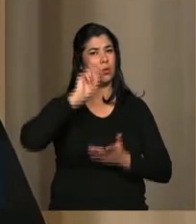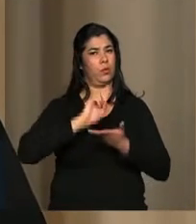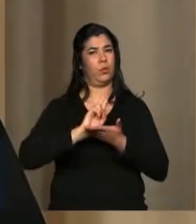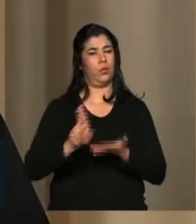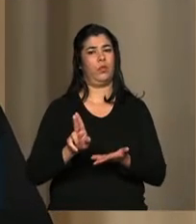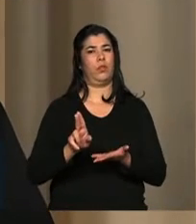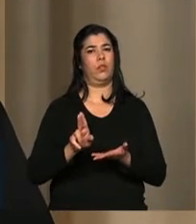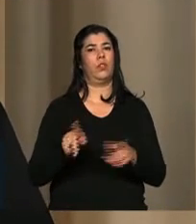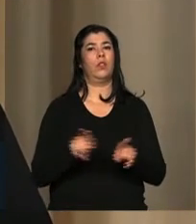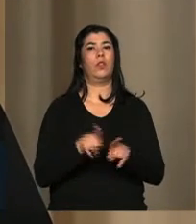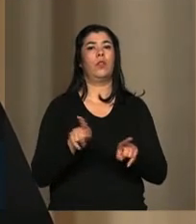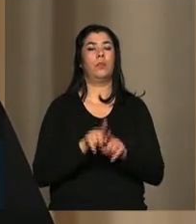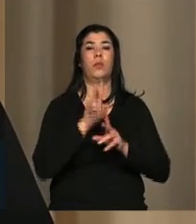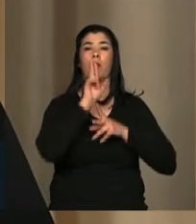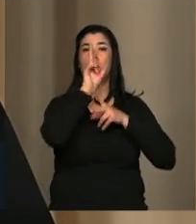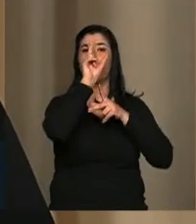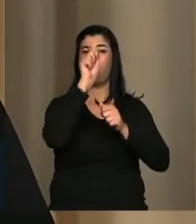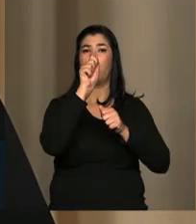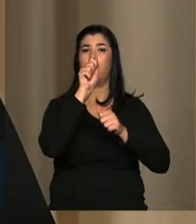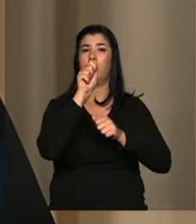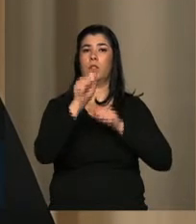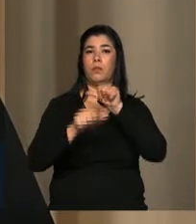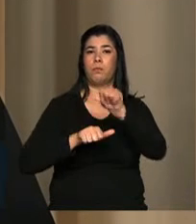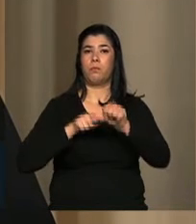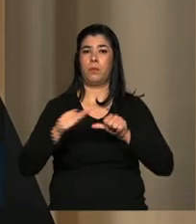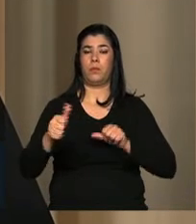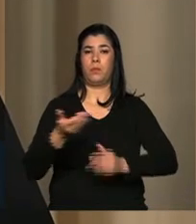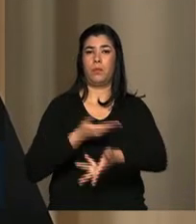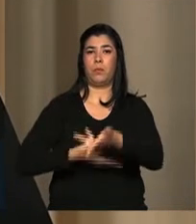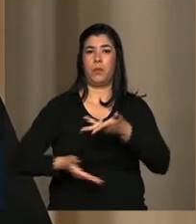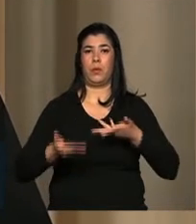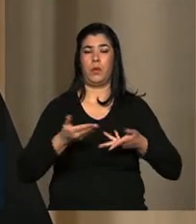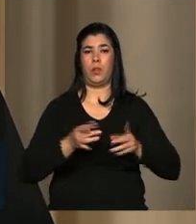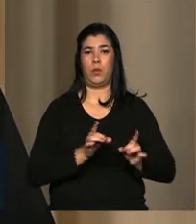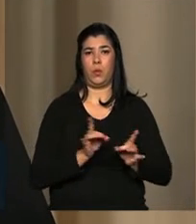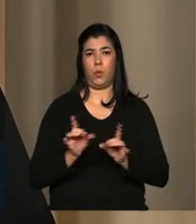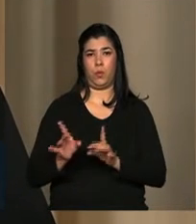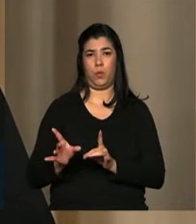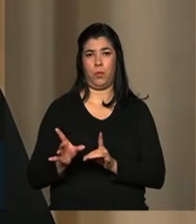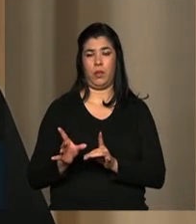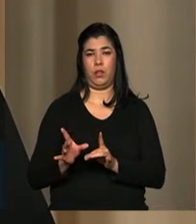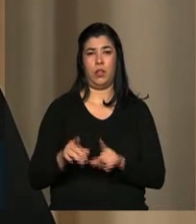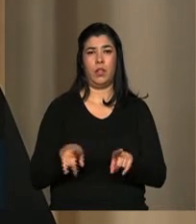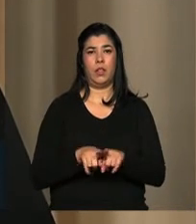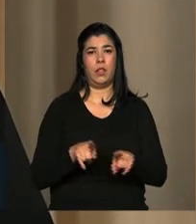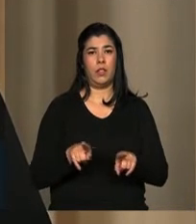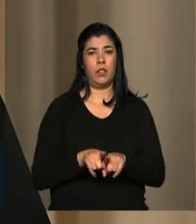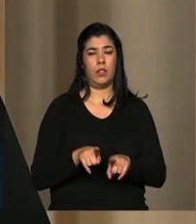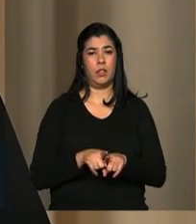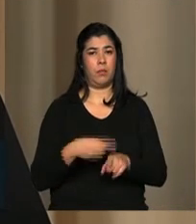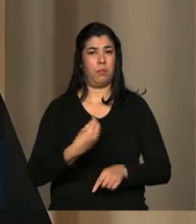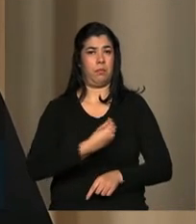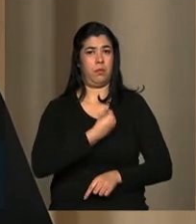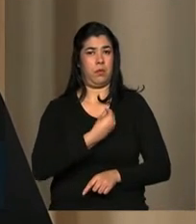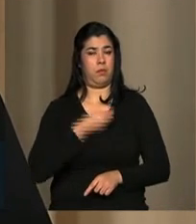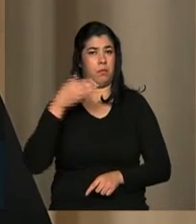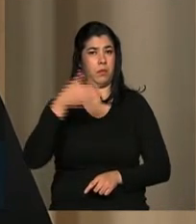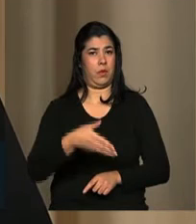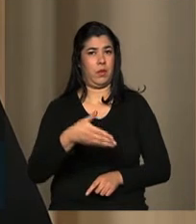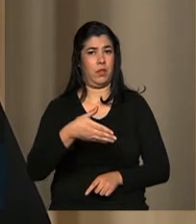força também do nosso comércio bilateral e a histórica presença de investimentos norte-americanos no